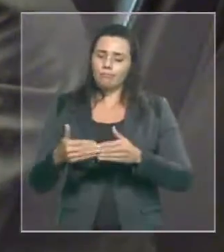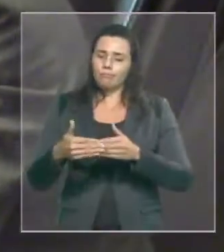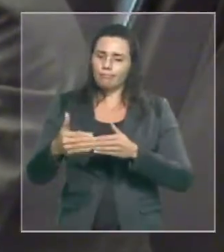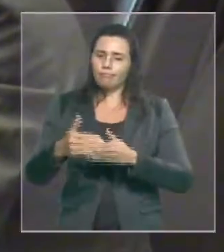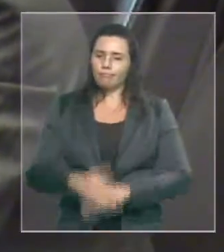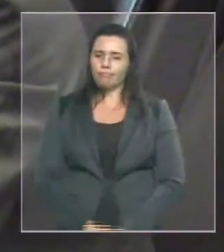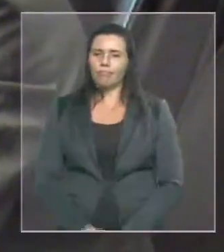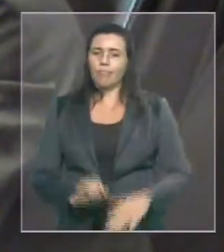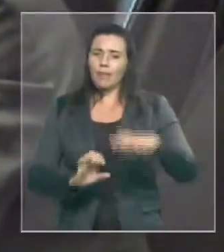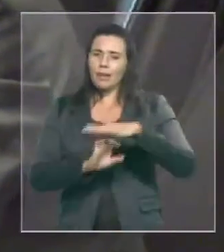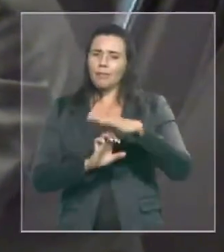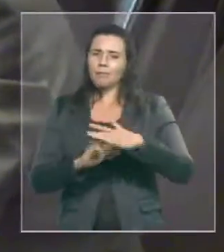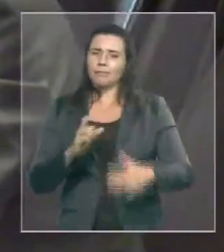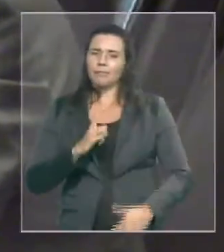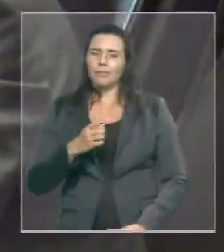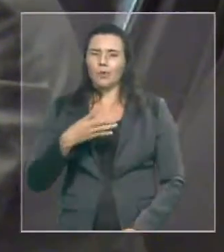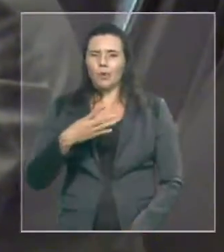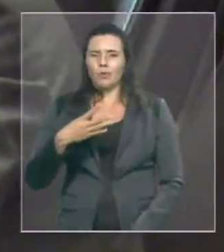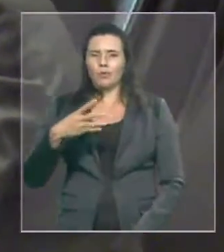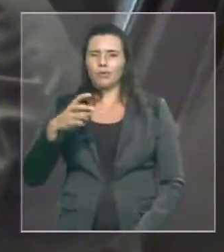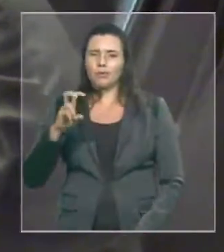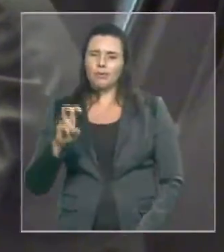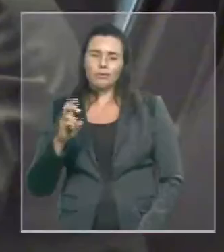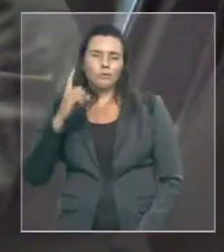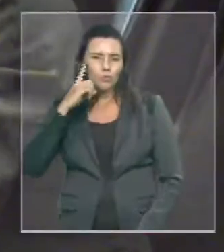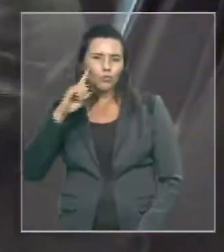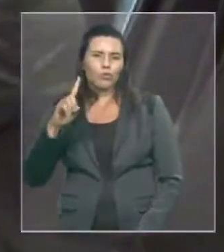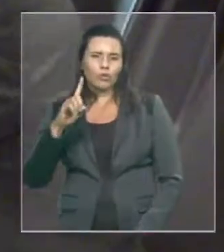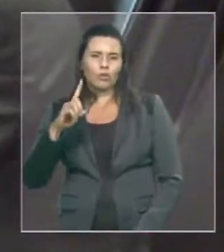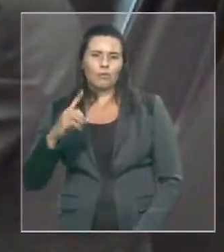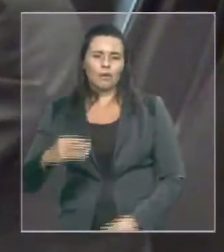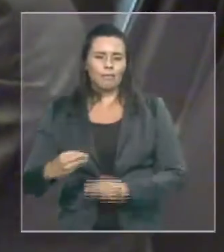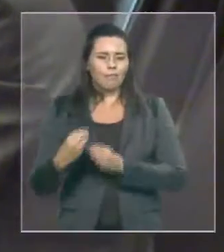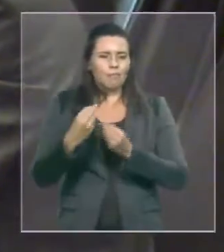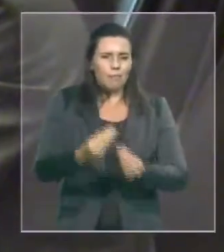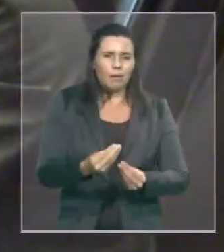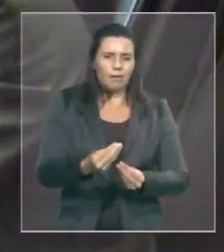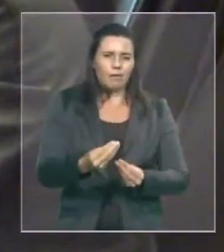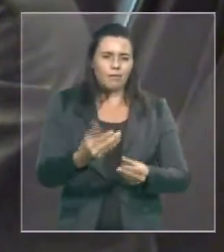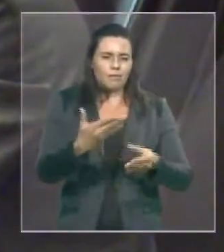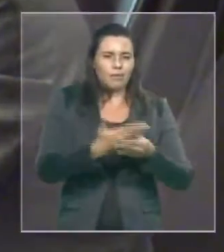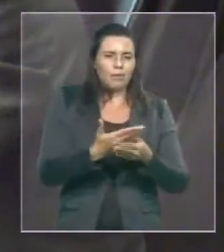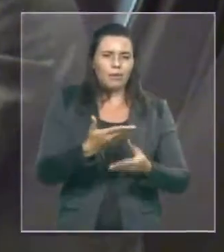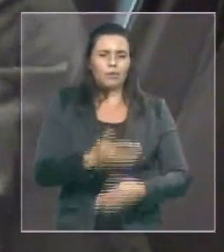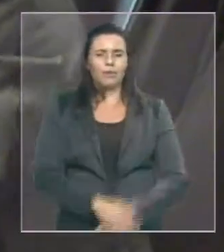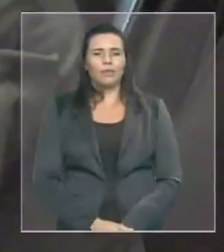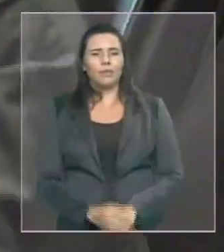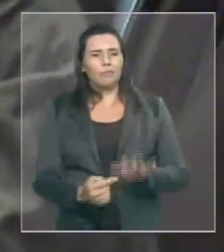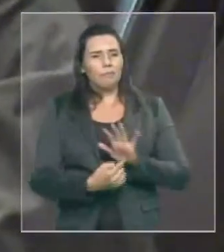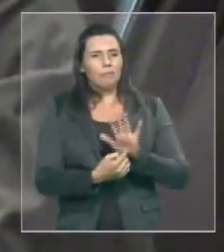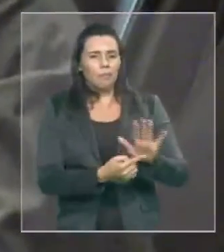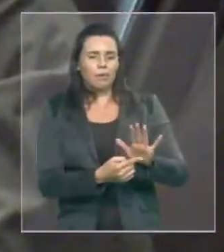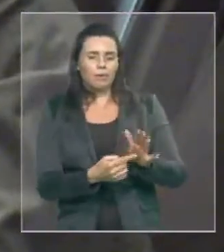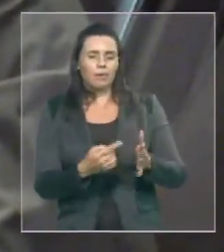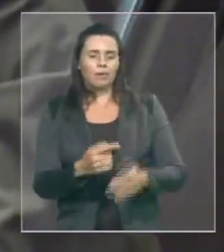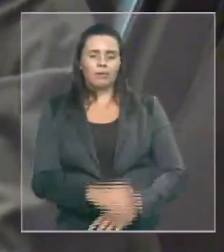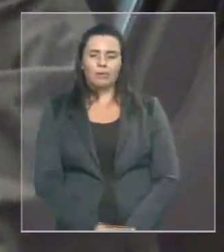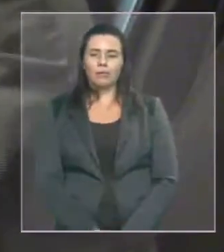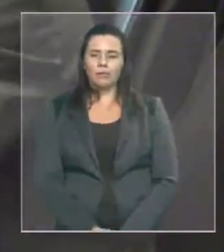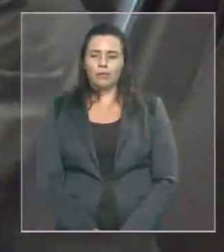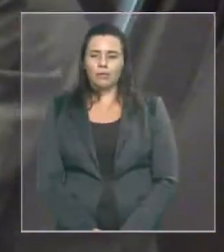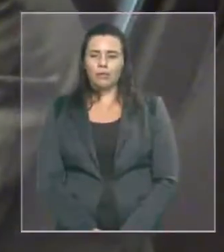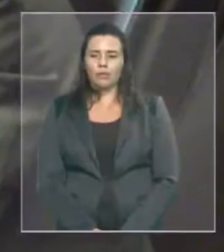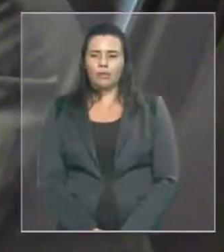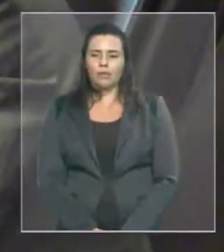têm 45 dias para apresentar as propostas, já de imediato a substituição de 200 ônibus por